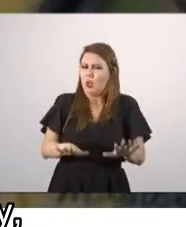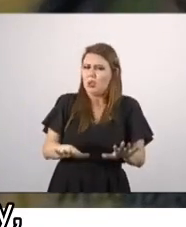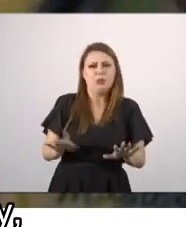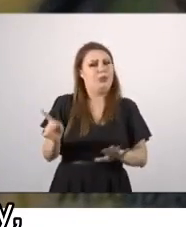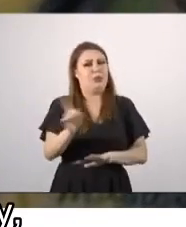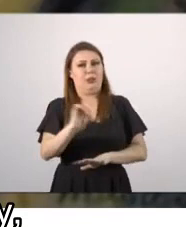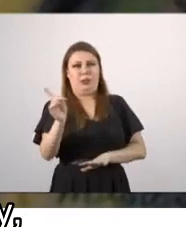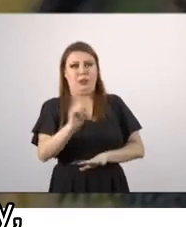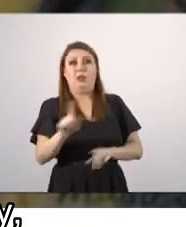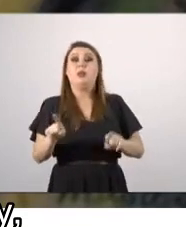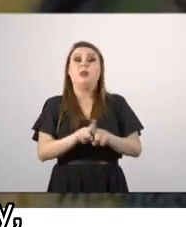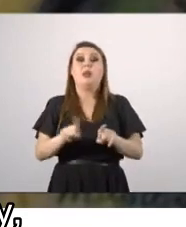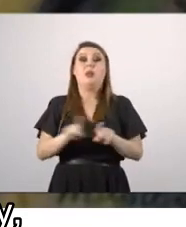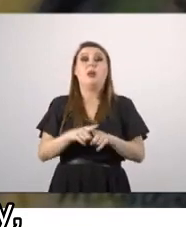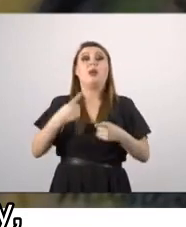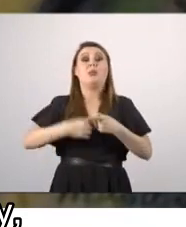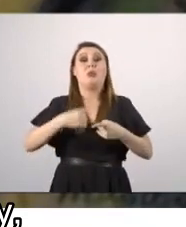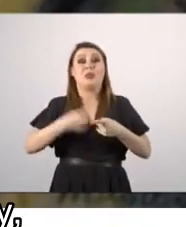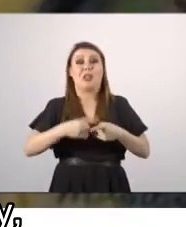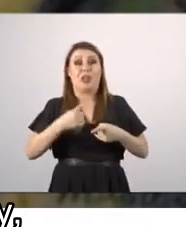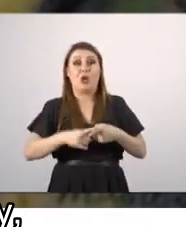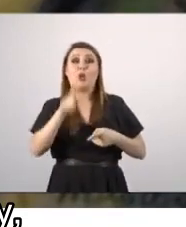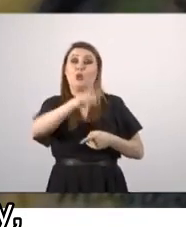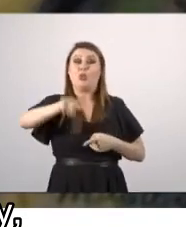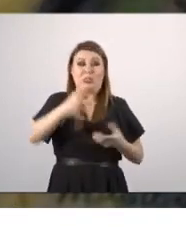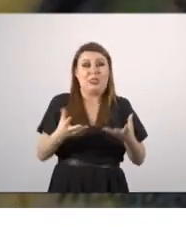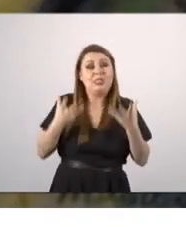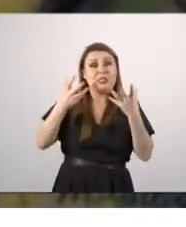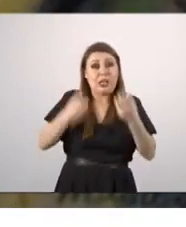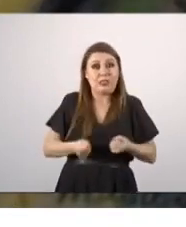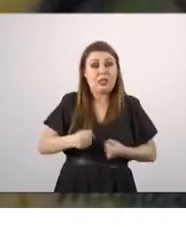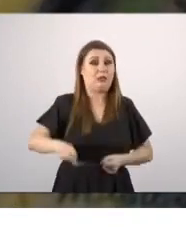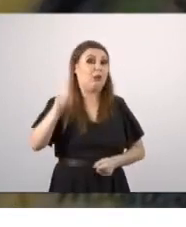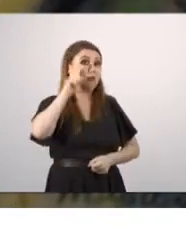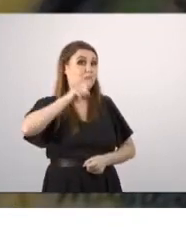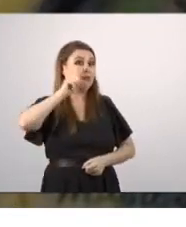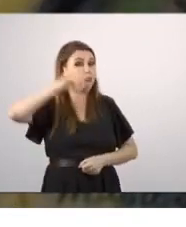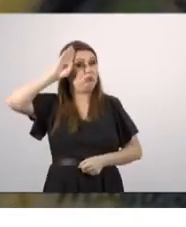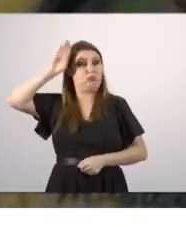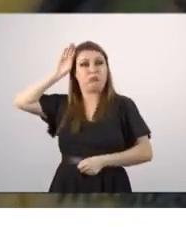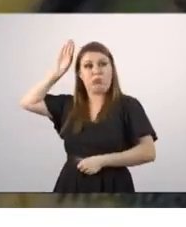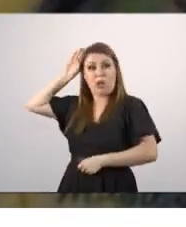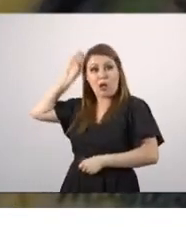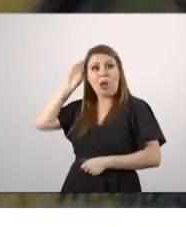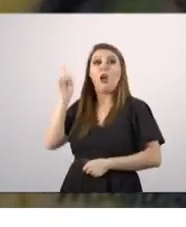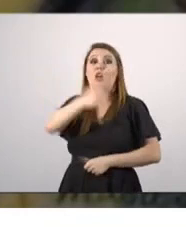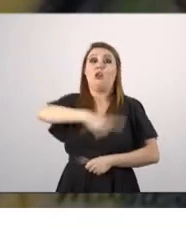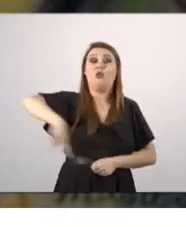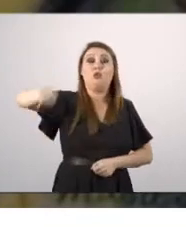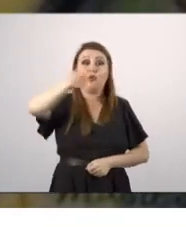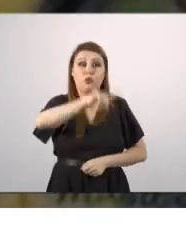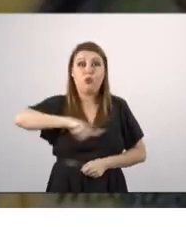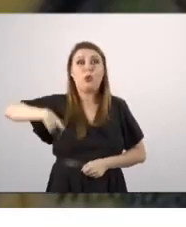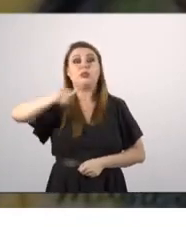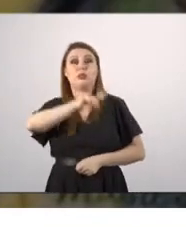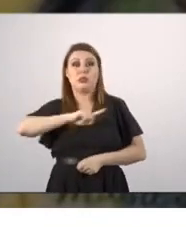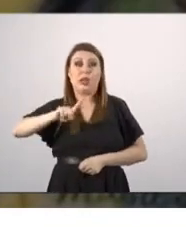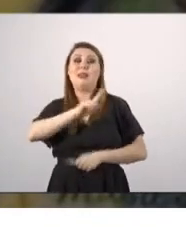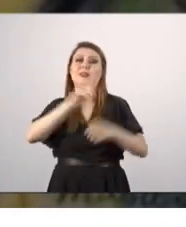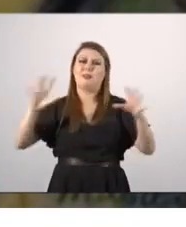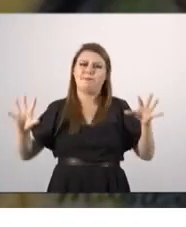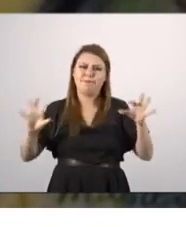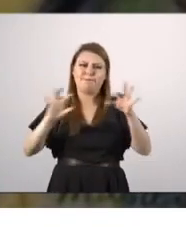Ao vestirem a camisa do American Academy, vocês selaram uma integração